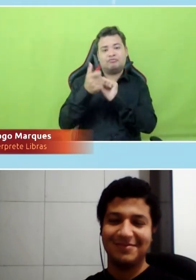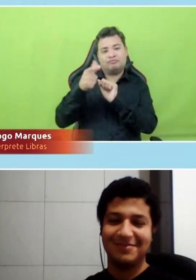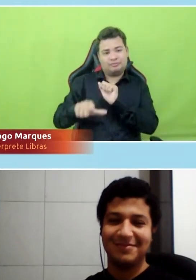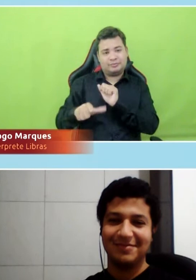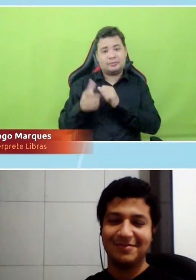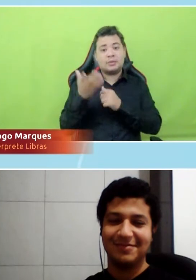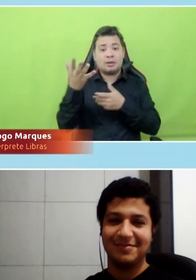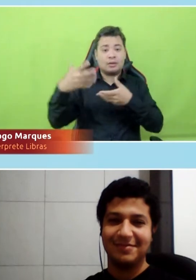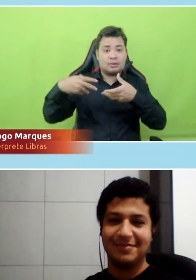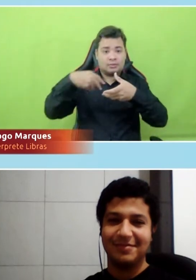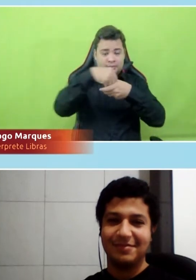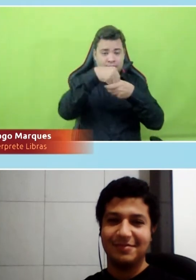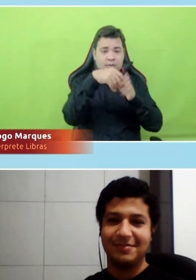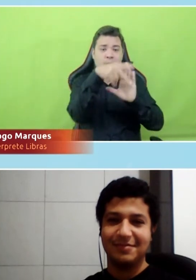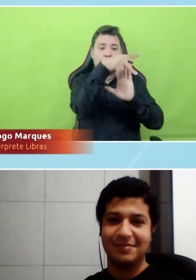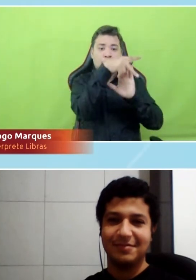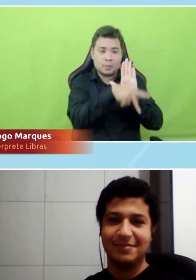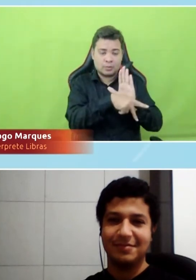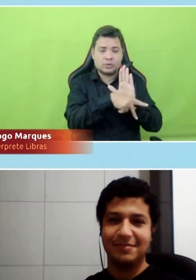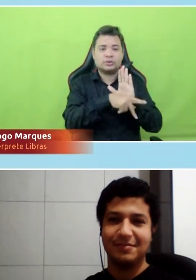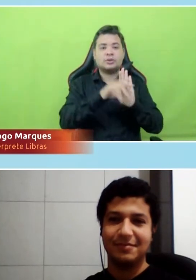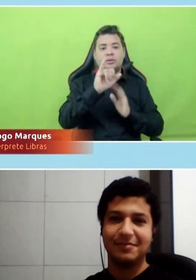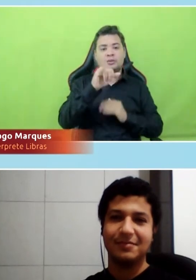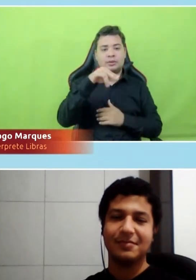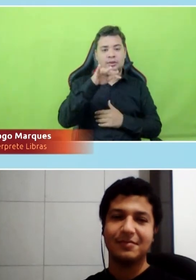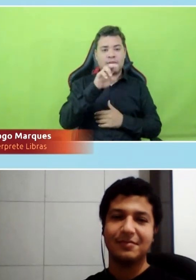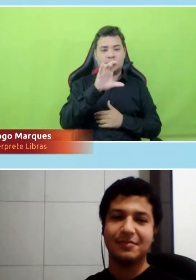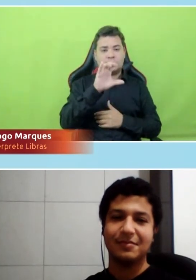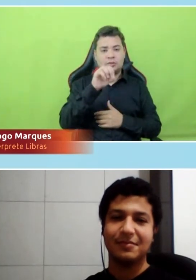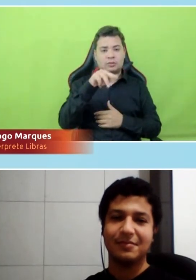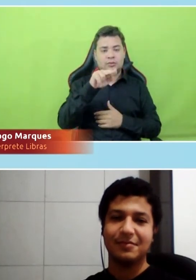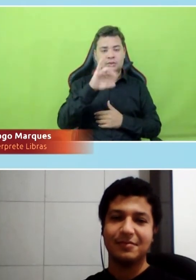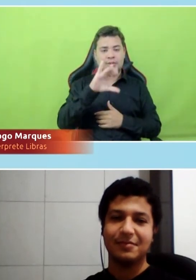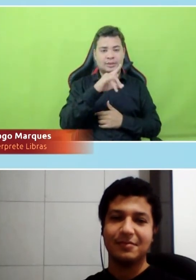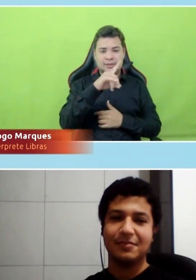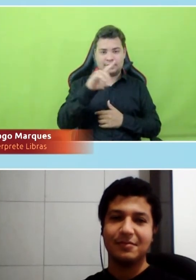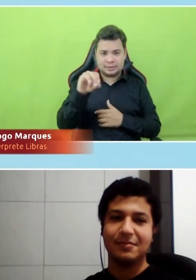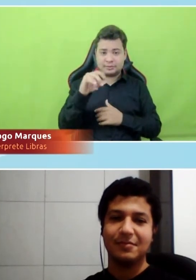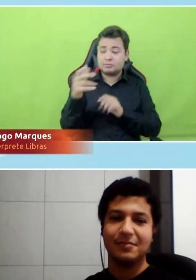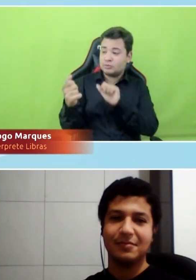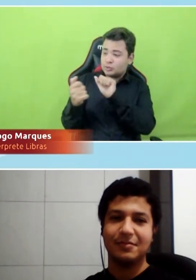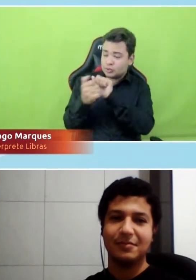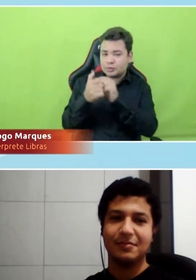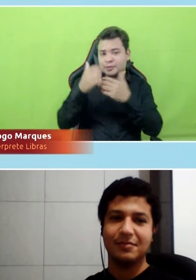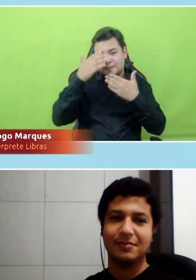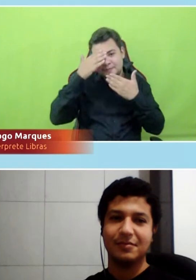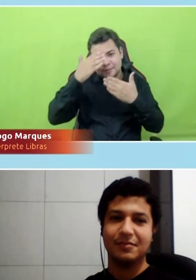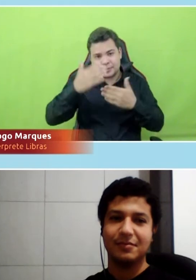do projeto Intercomunicação. Muito obrigada pela sua presença de novo, Igor. Já peço para você se